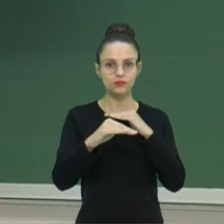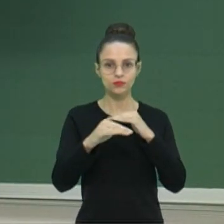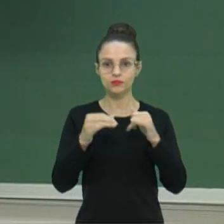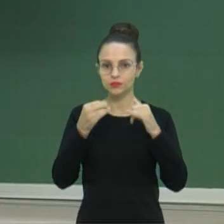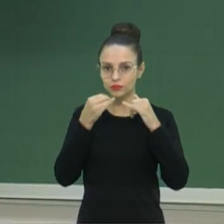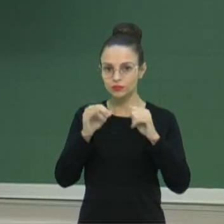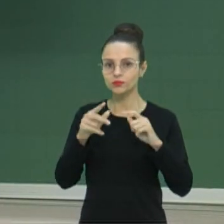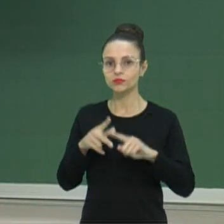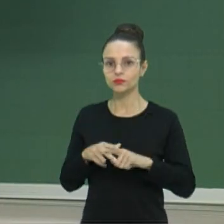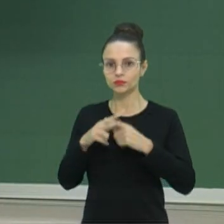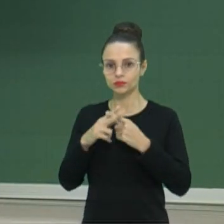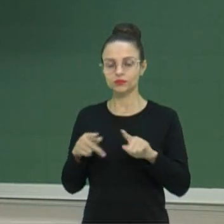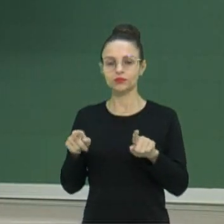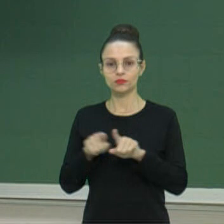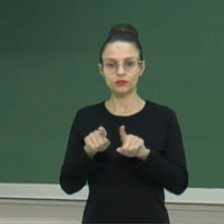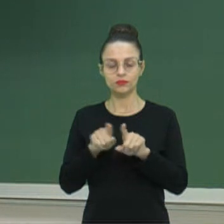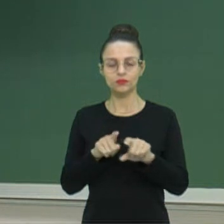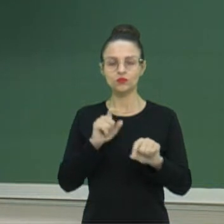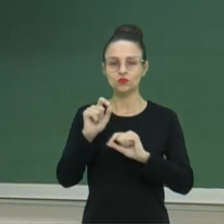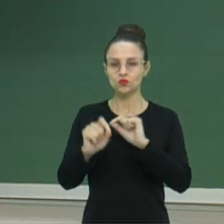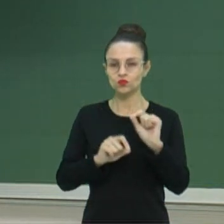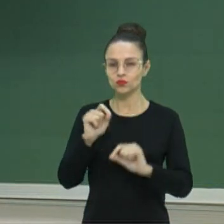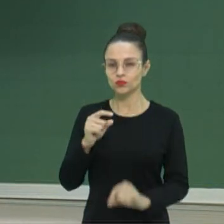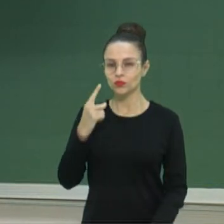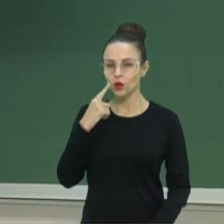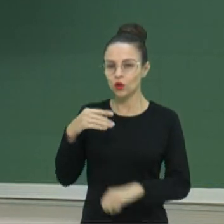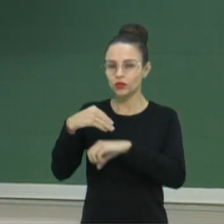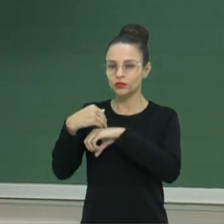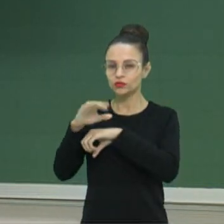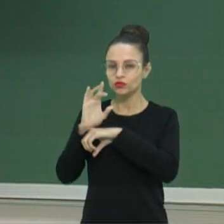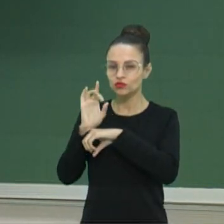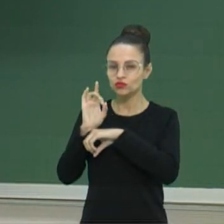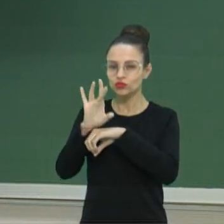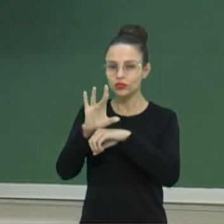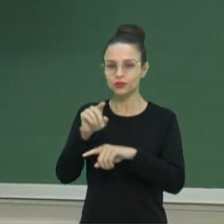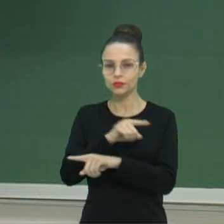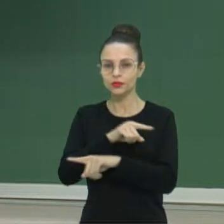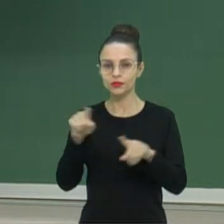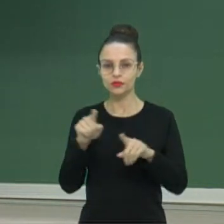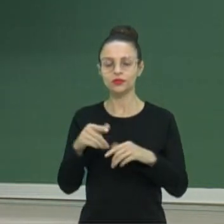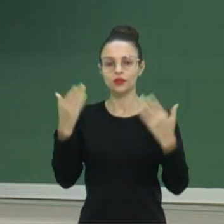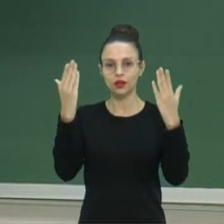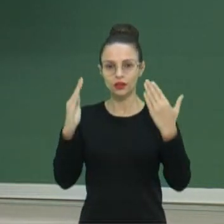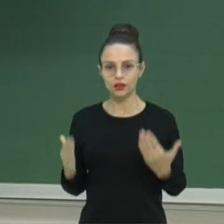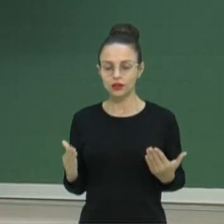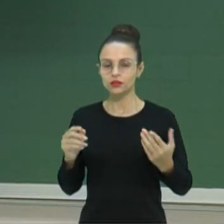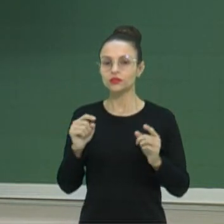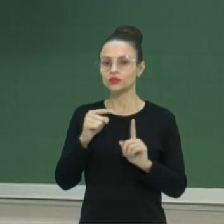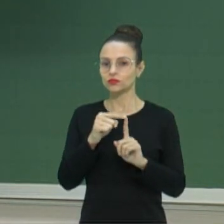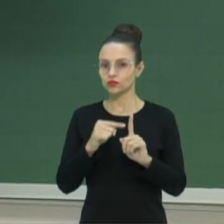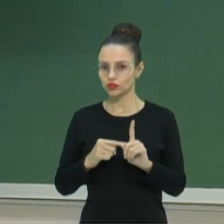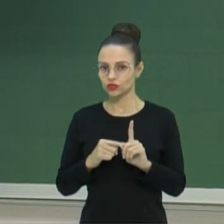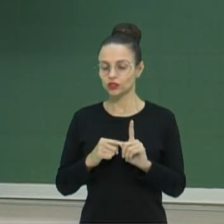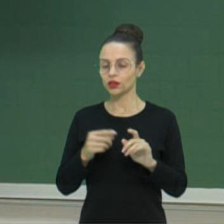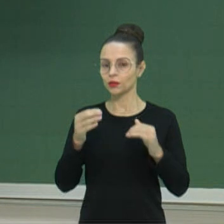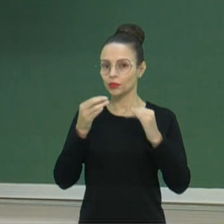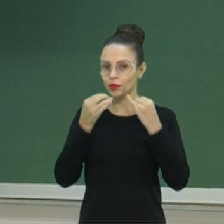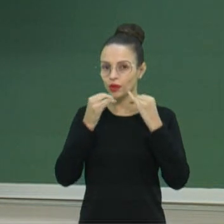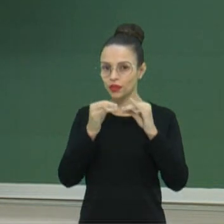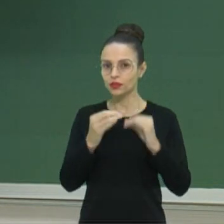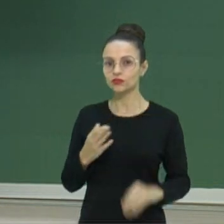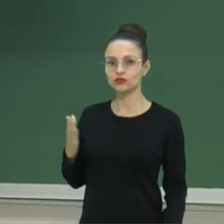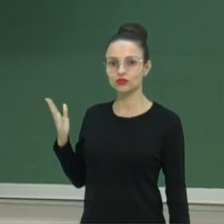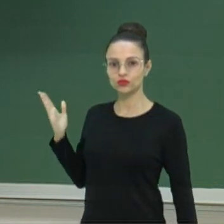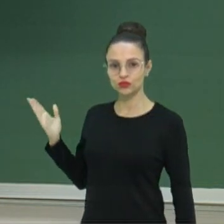também, né? O segredo é o seguinte, eu vou passar uma dica para vocês. Analise o seguinte, qual é o tipo de energia que eu tenho aqui nesse